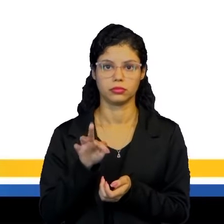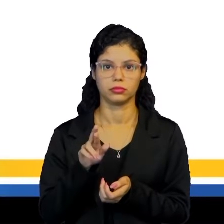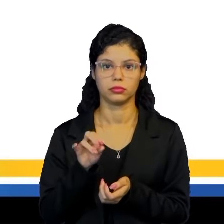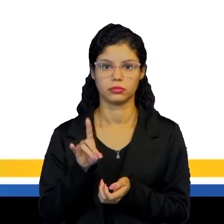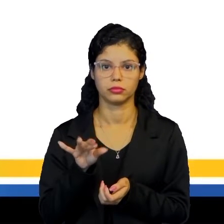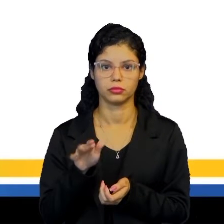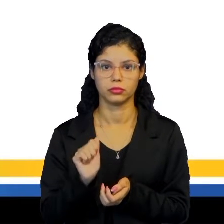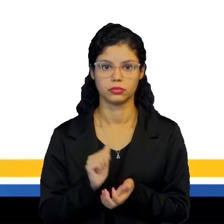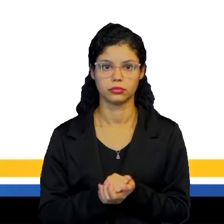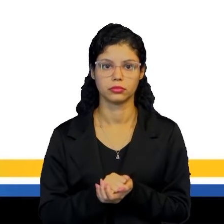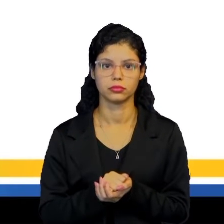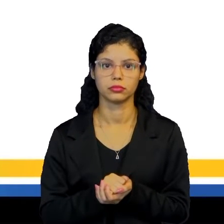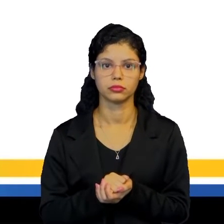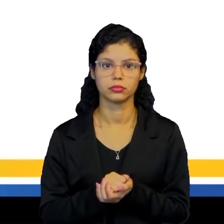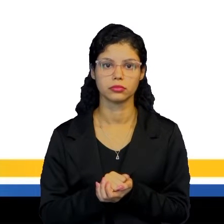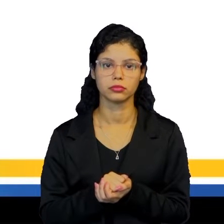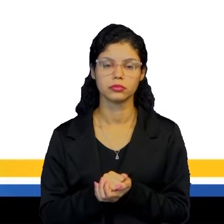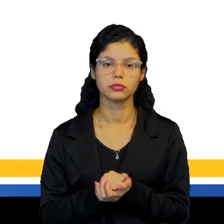evidência.